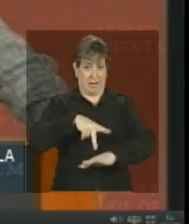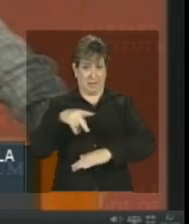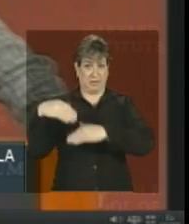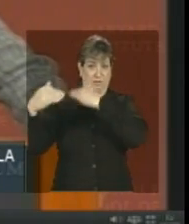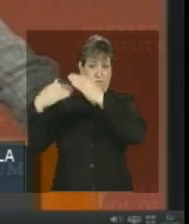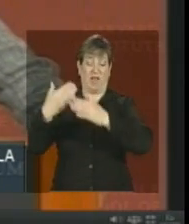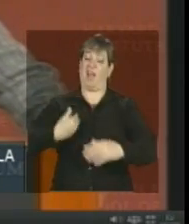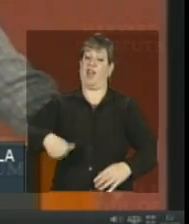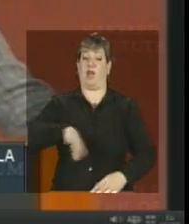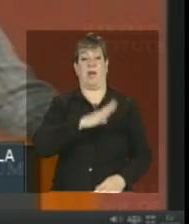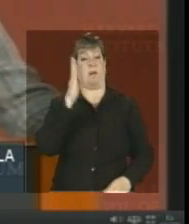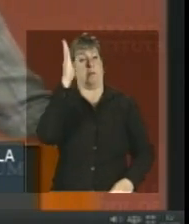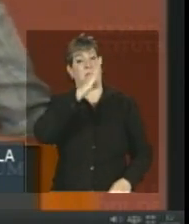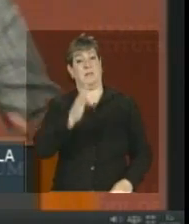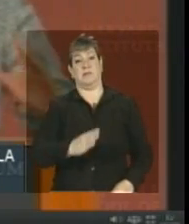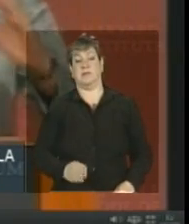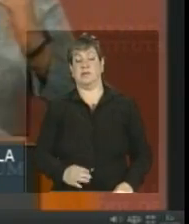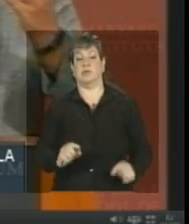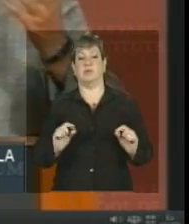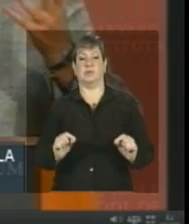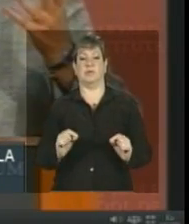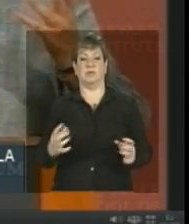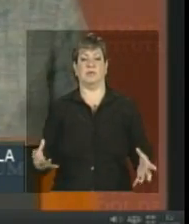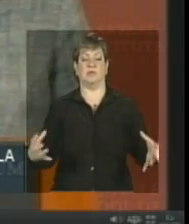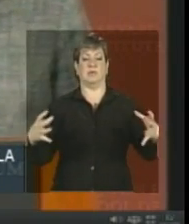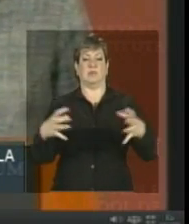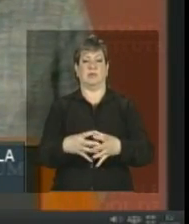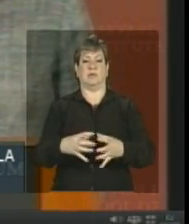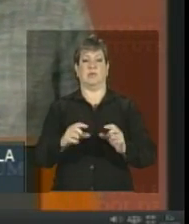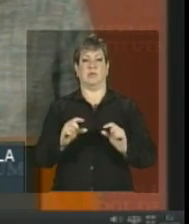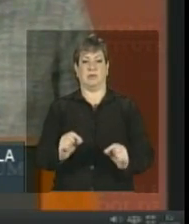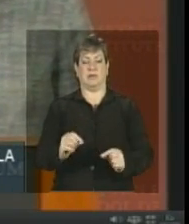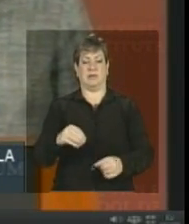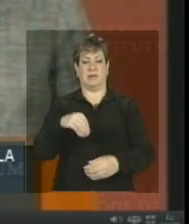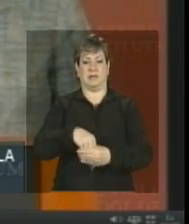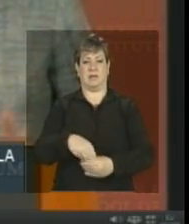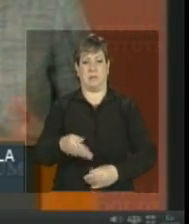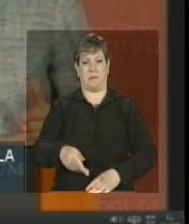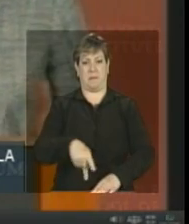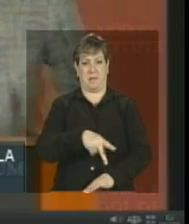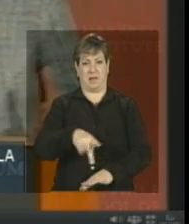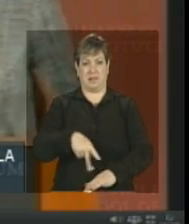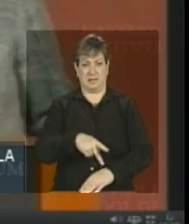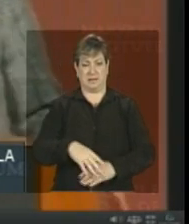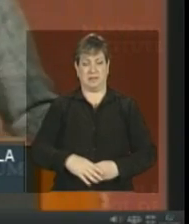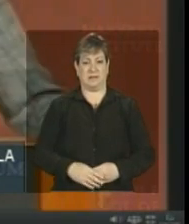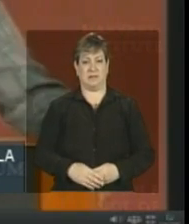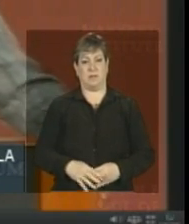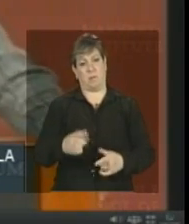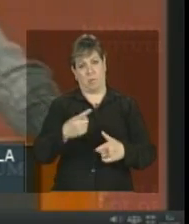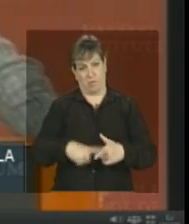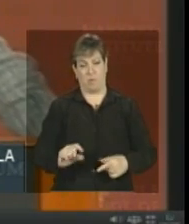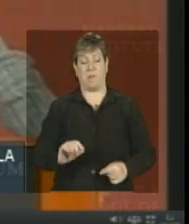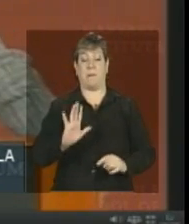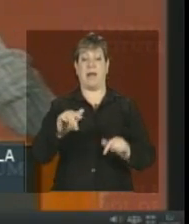nós entrávamos, como diziam, um espírito dentro do país. Esse processo hoje, ele mudou,